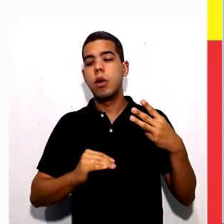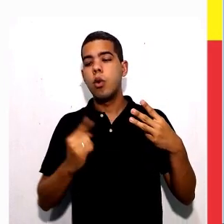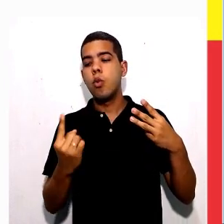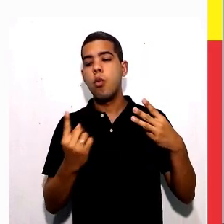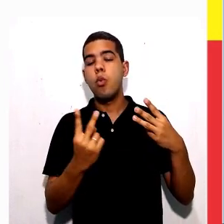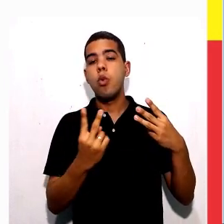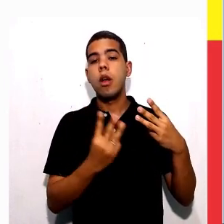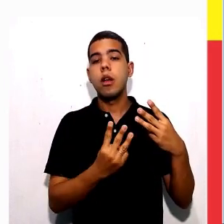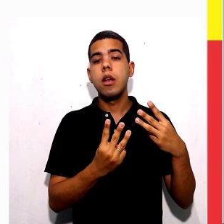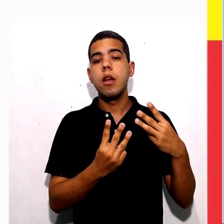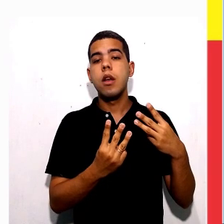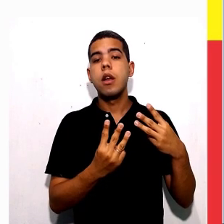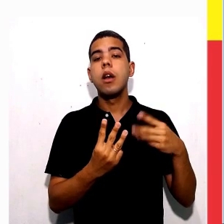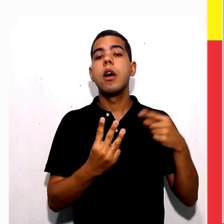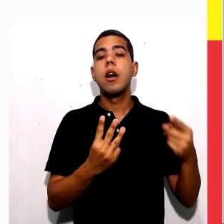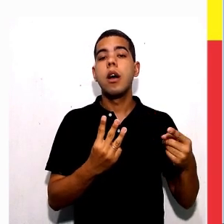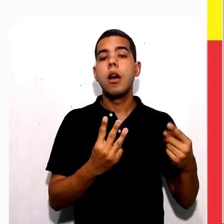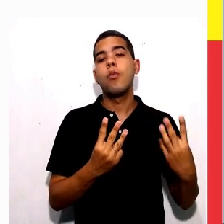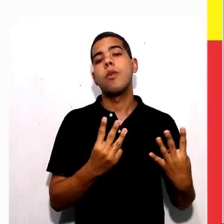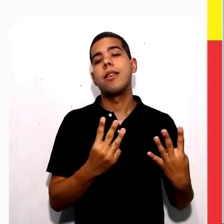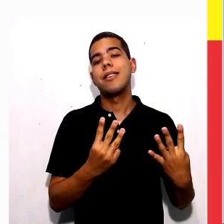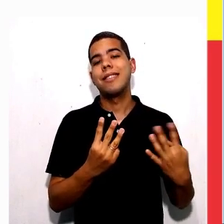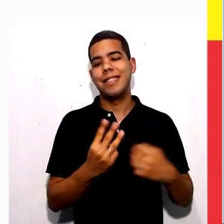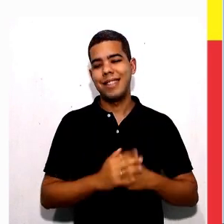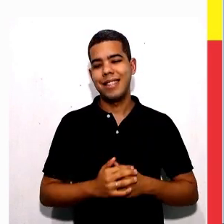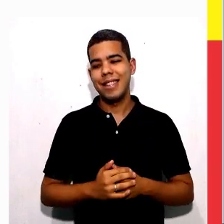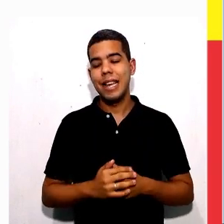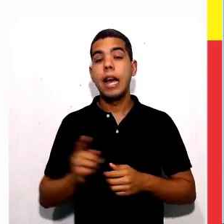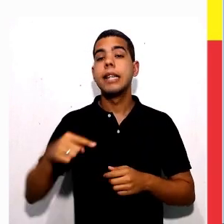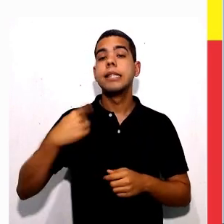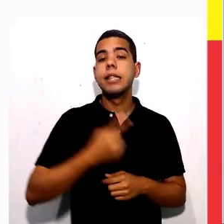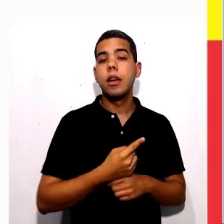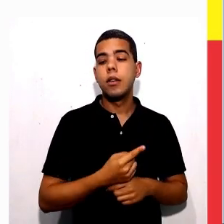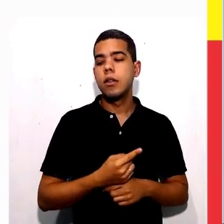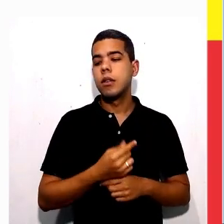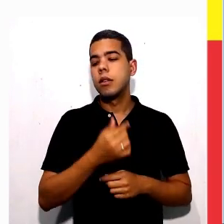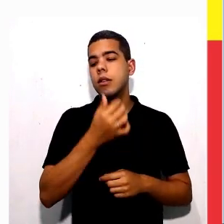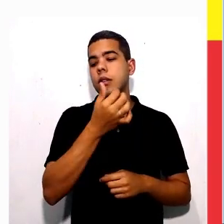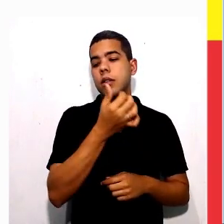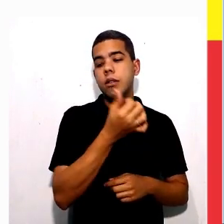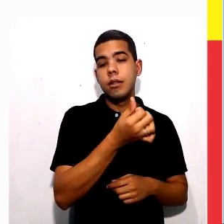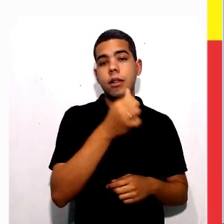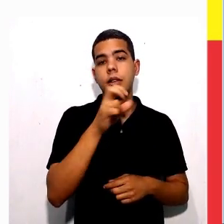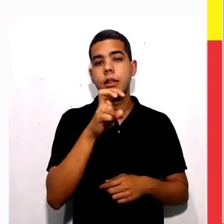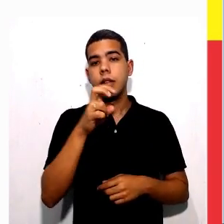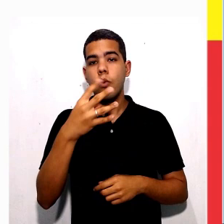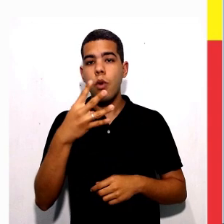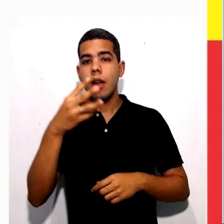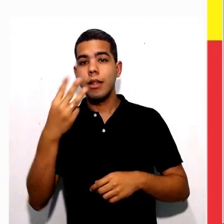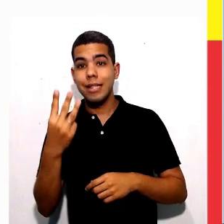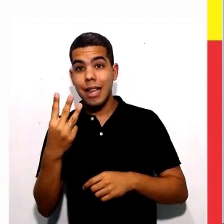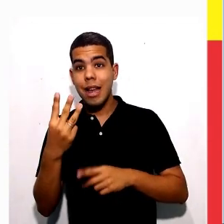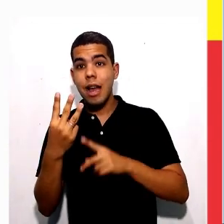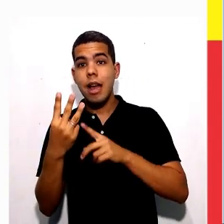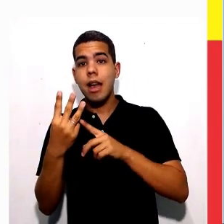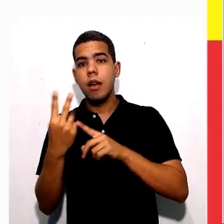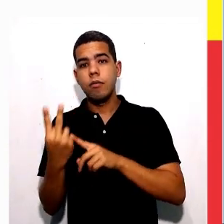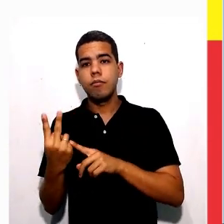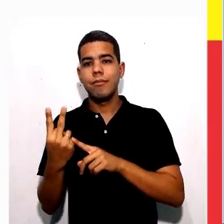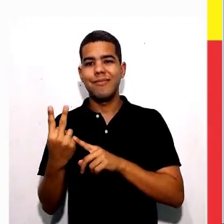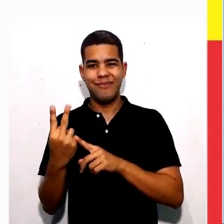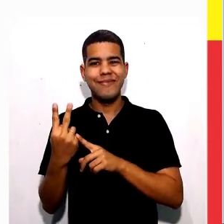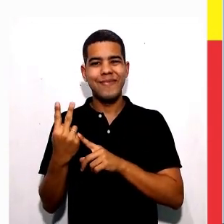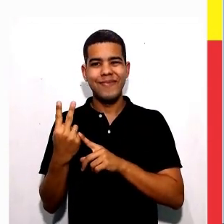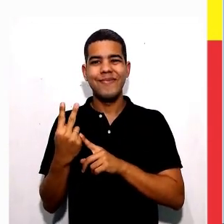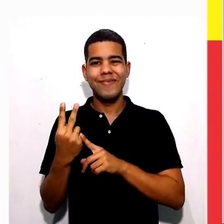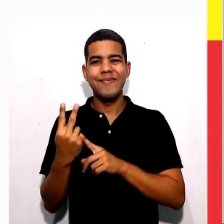Embaixo, 1, 2, 3, 4. E o próximo, 6, 5, 4, 3, logo o próximo